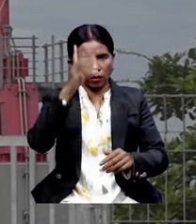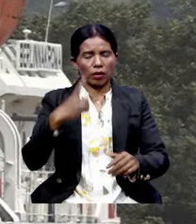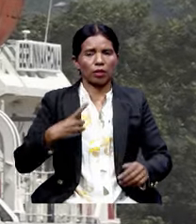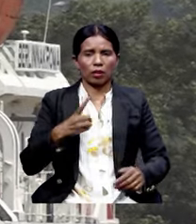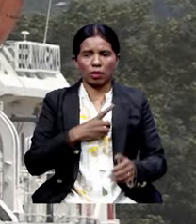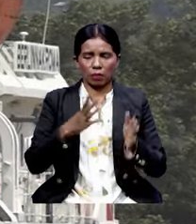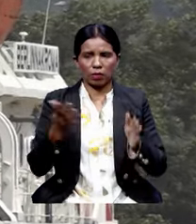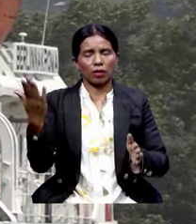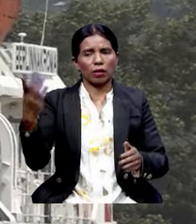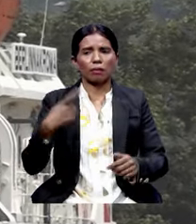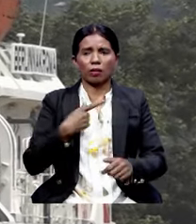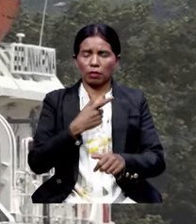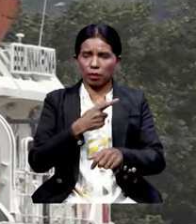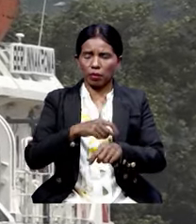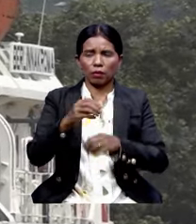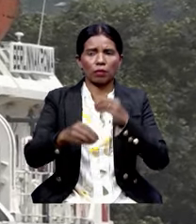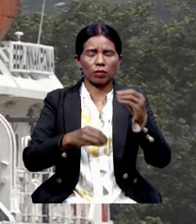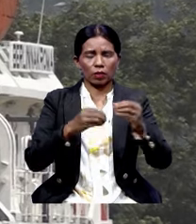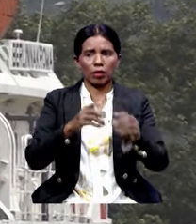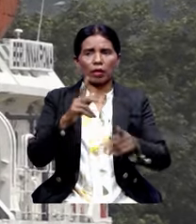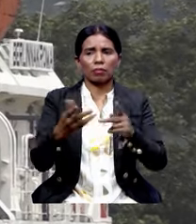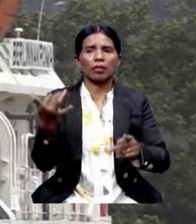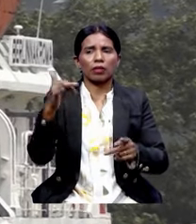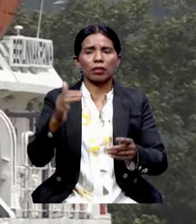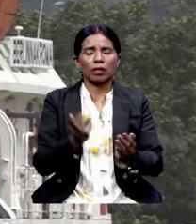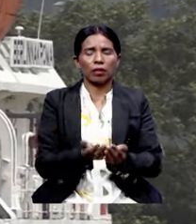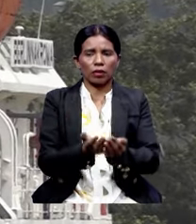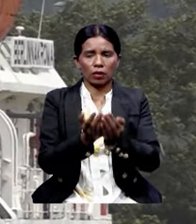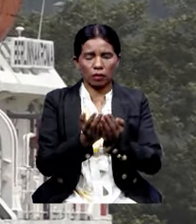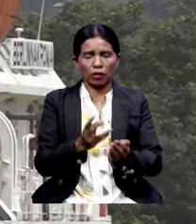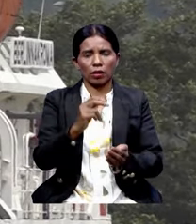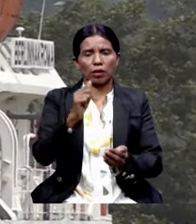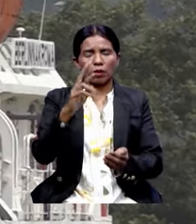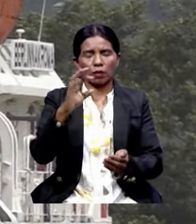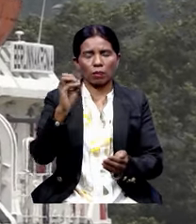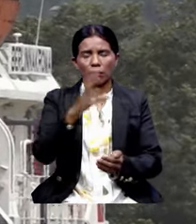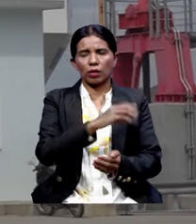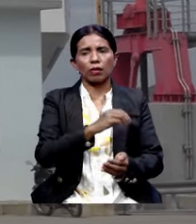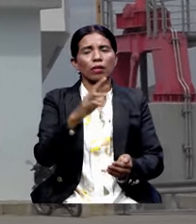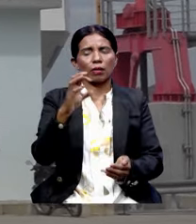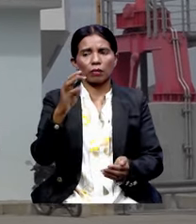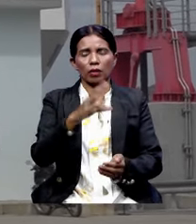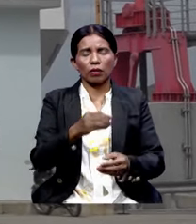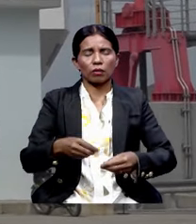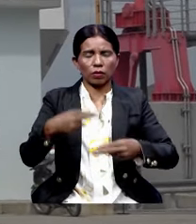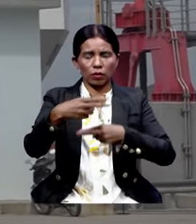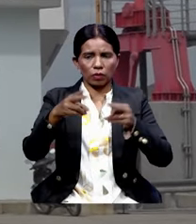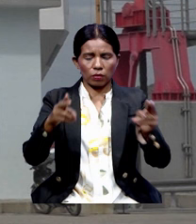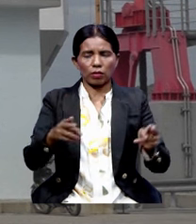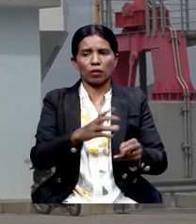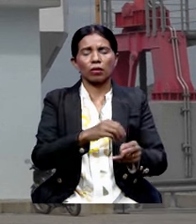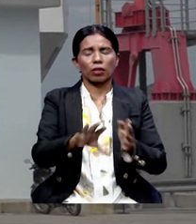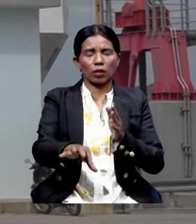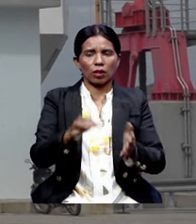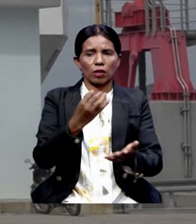sira nian e parlamento nacional kona ba tripulante sira e haro Berlin na croma no Berlin Ramelau fo aluga quarto e haro ruane o